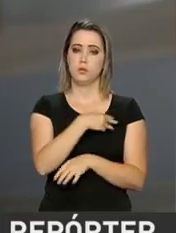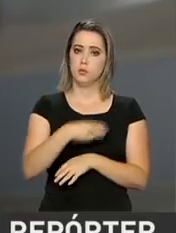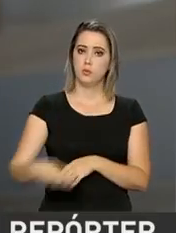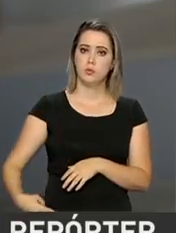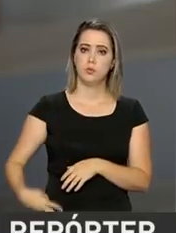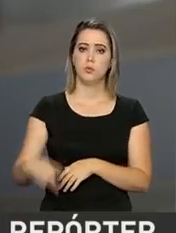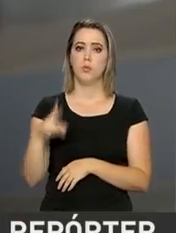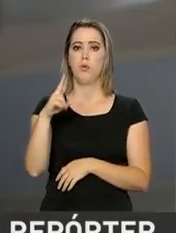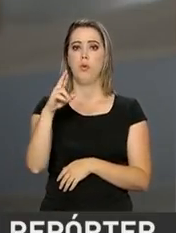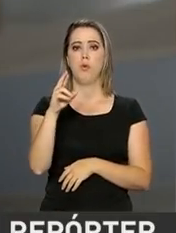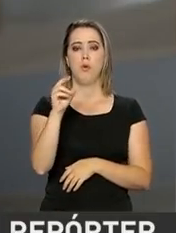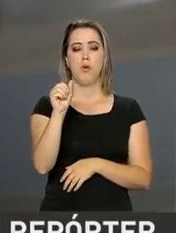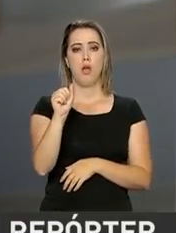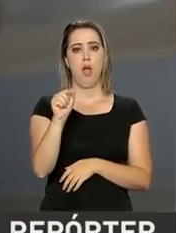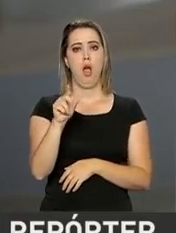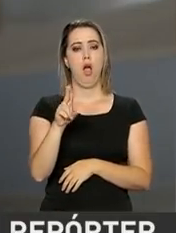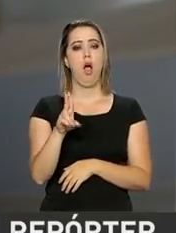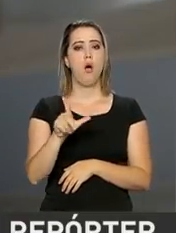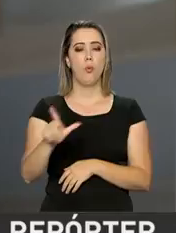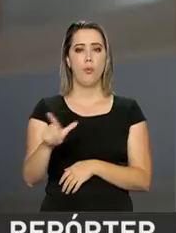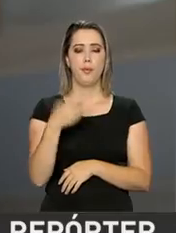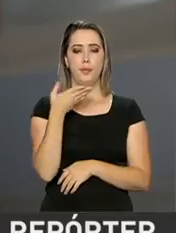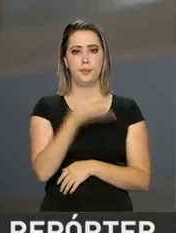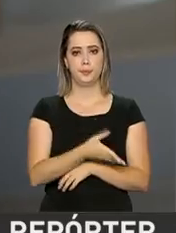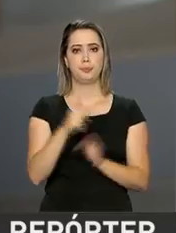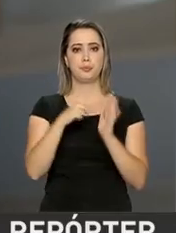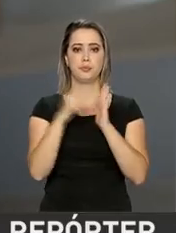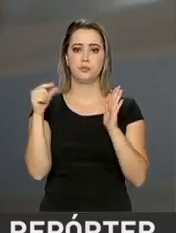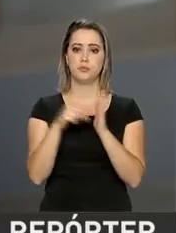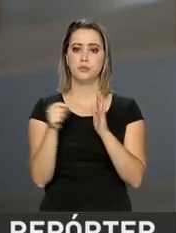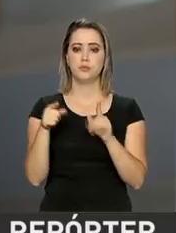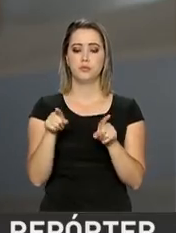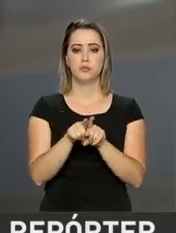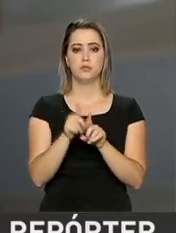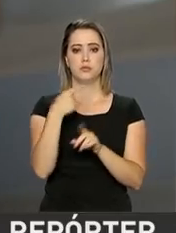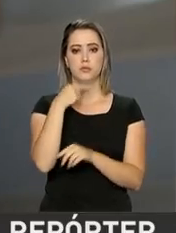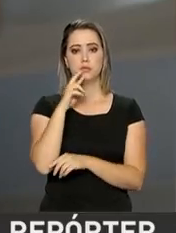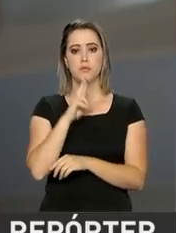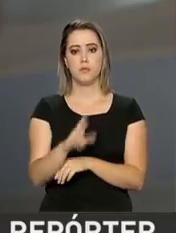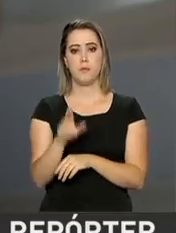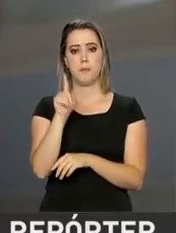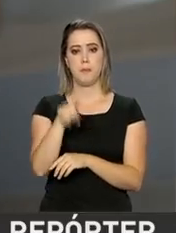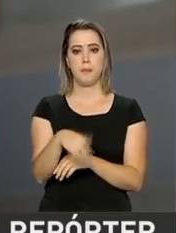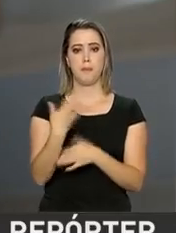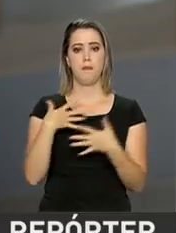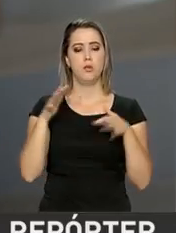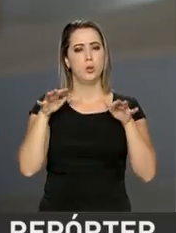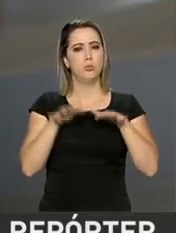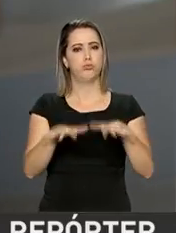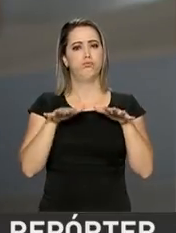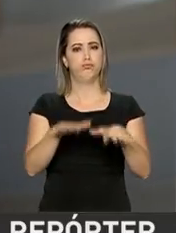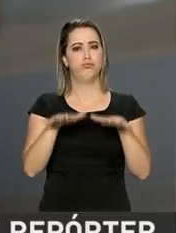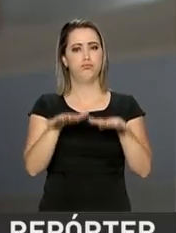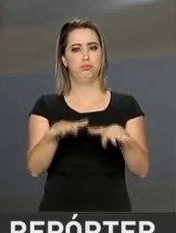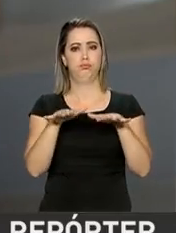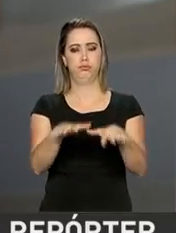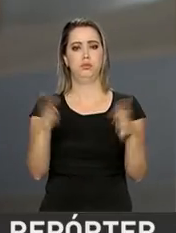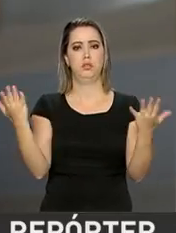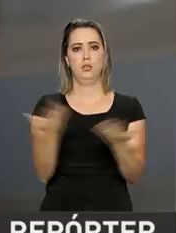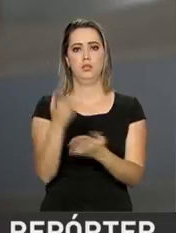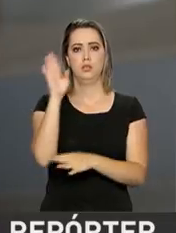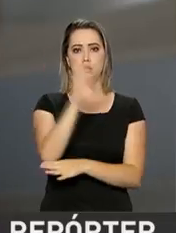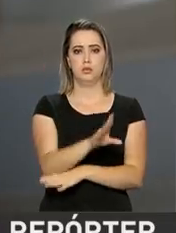raúl jungmann em um pronunciamento aqui no palácio do planalto e é uma resposta às manifestações que acontecem esta